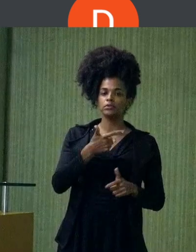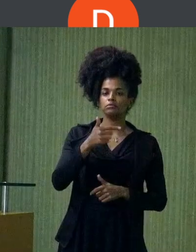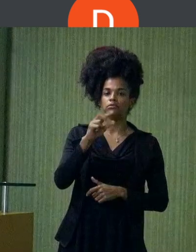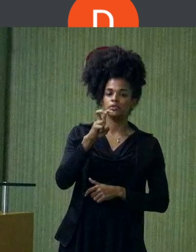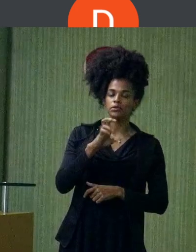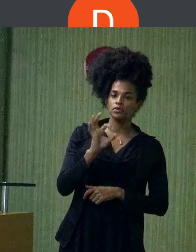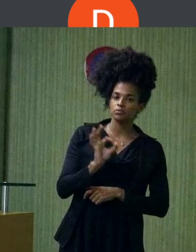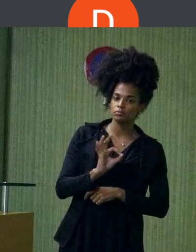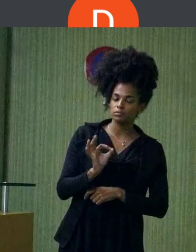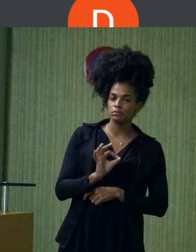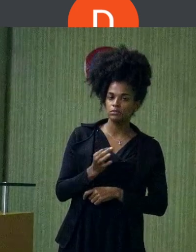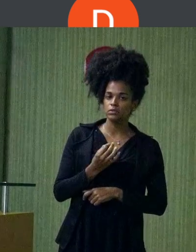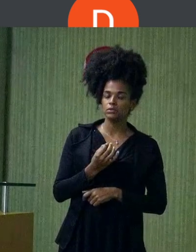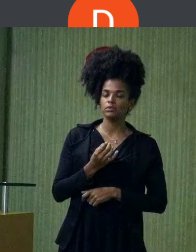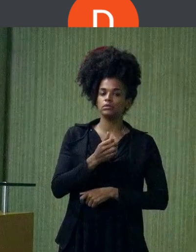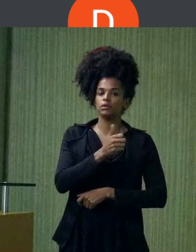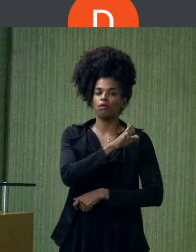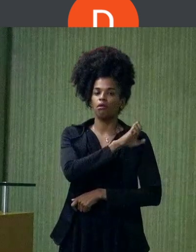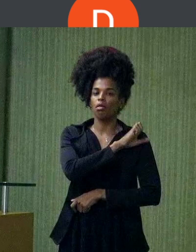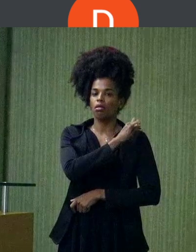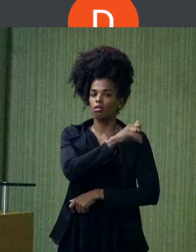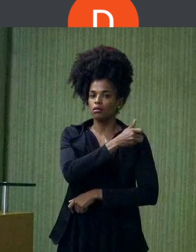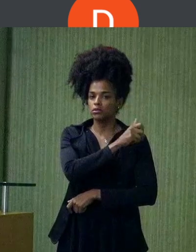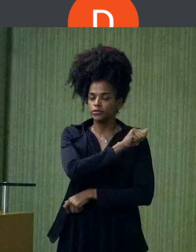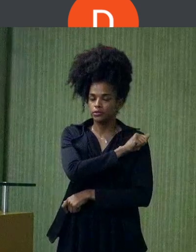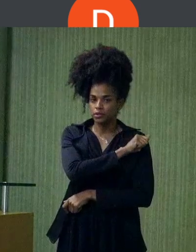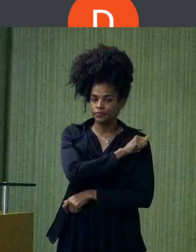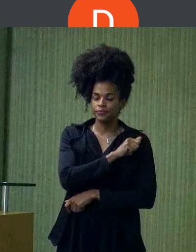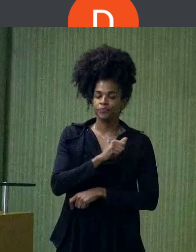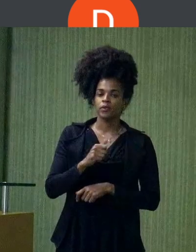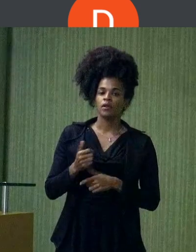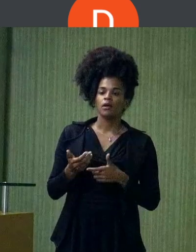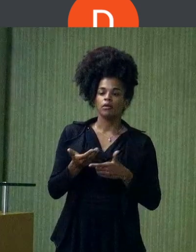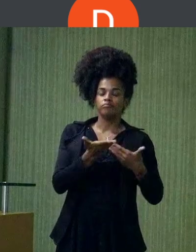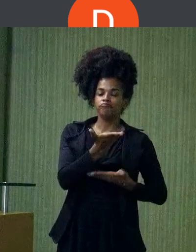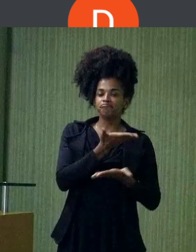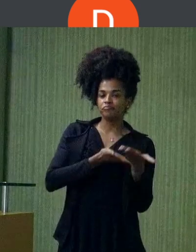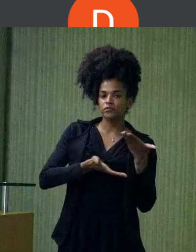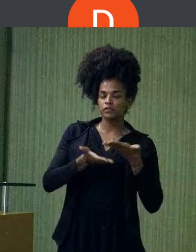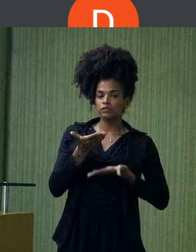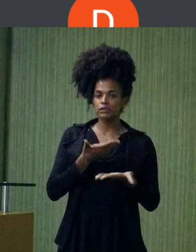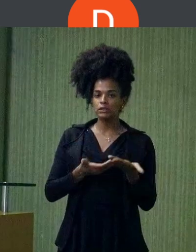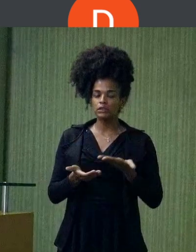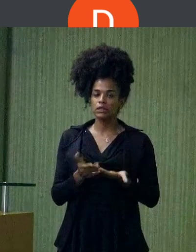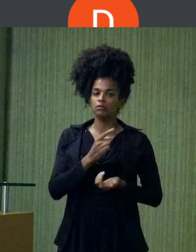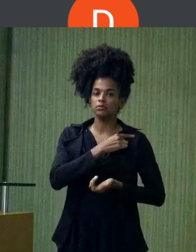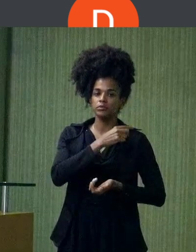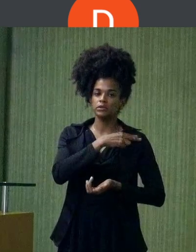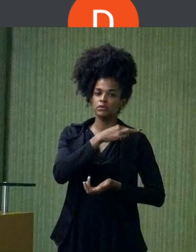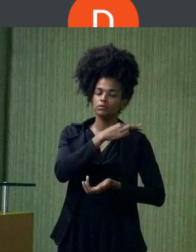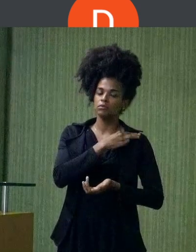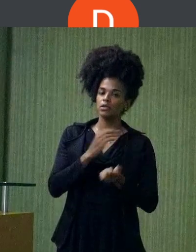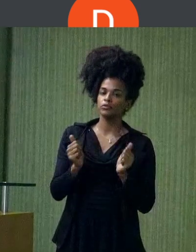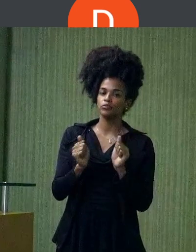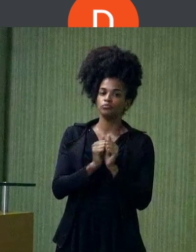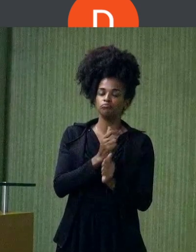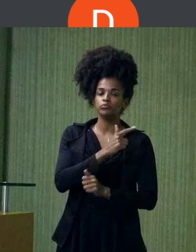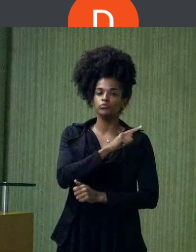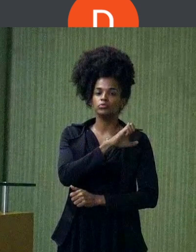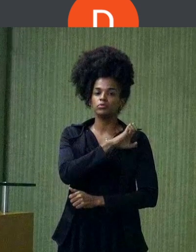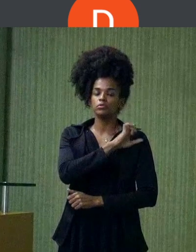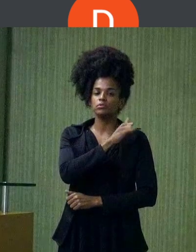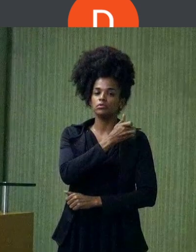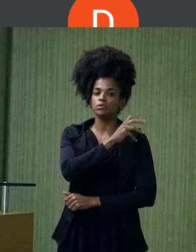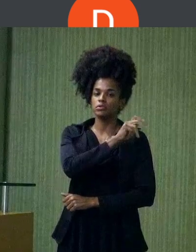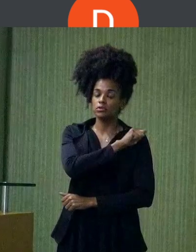Adultos o Ensino Fundamental e Médio de forma articulada educação profissional ou seja eh essa é uma meta que já existe